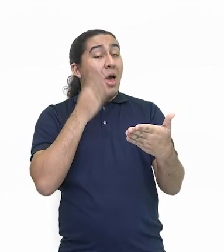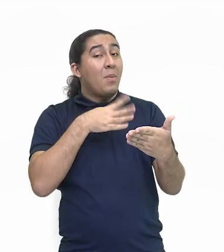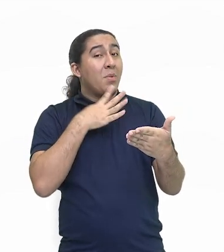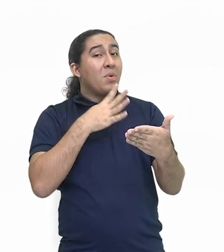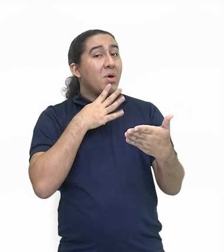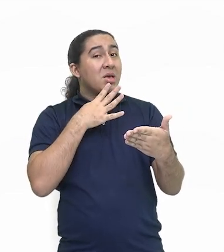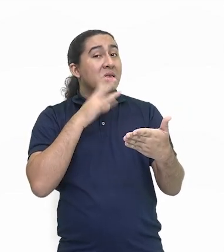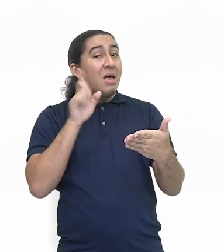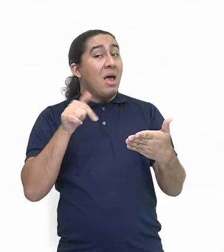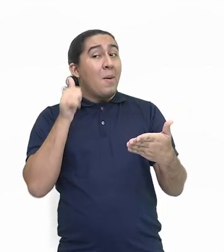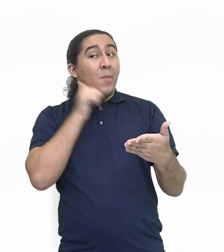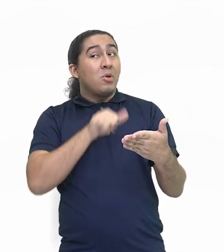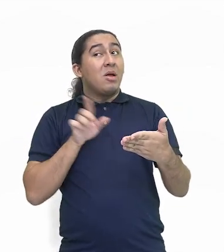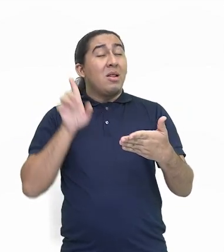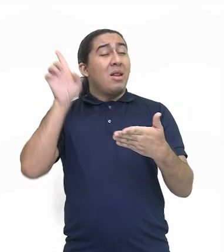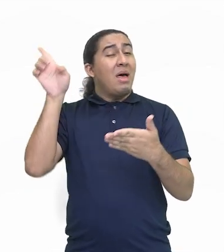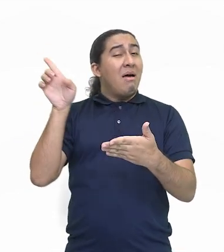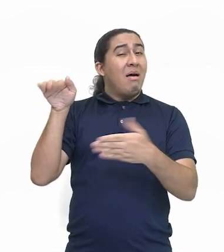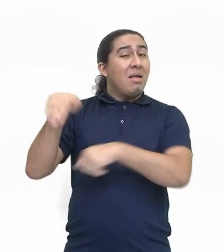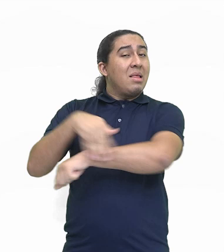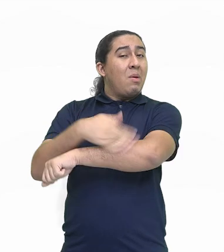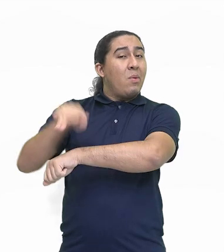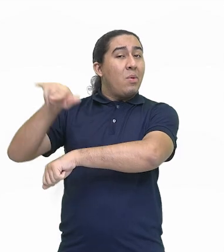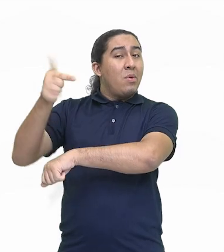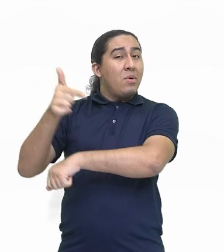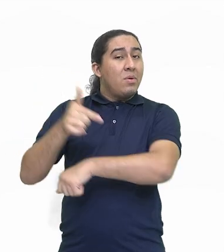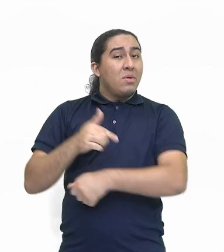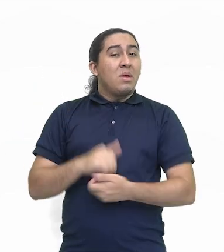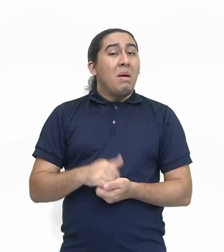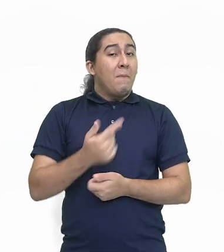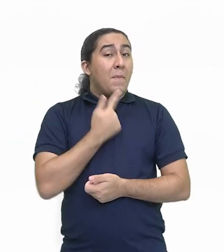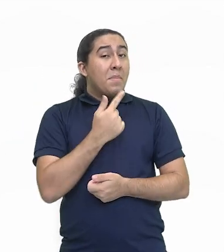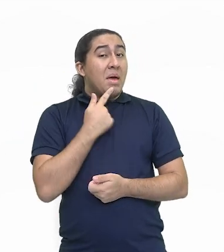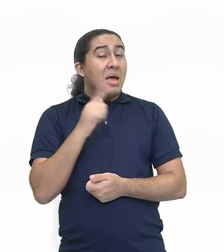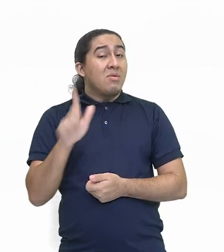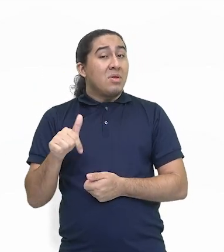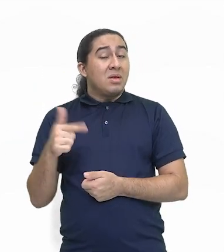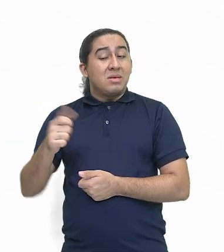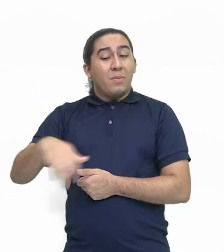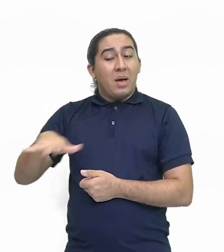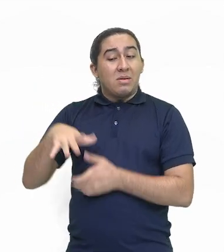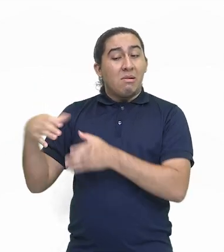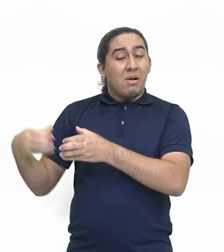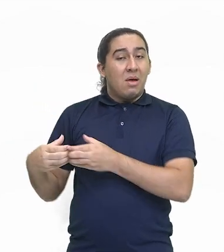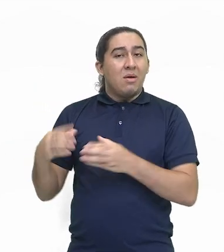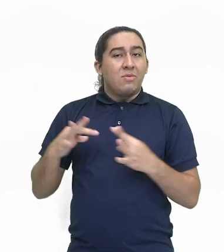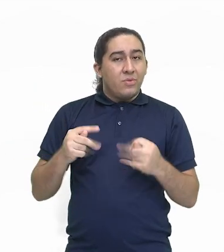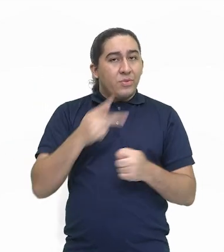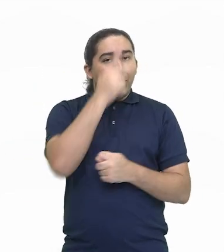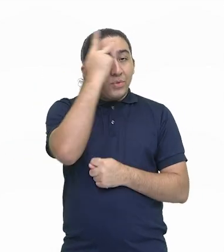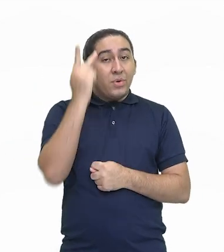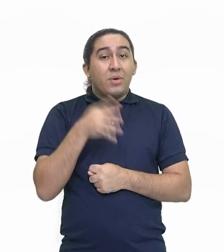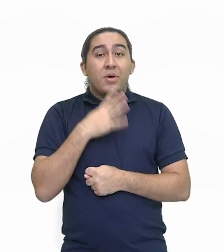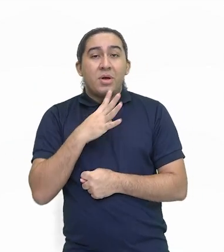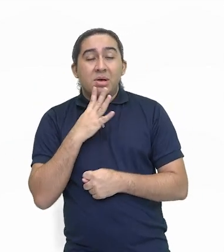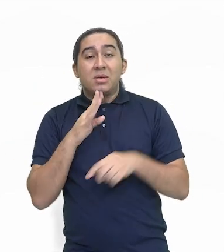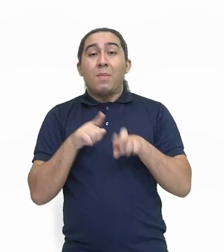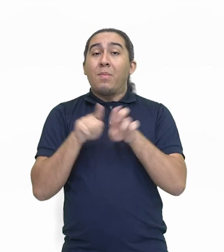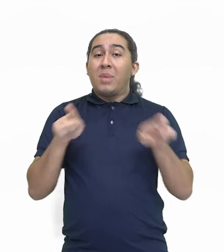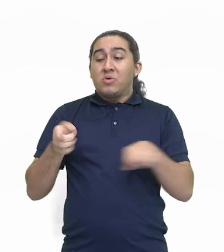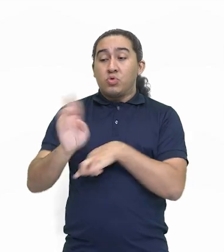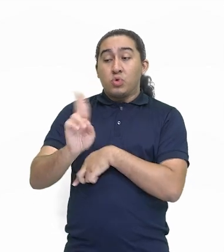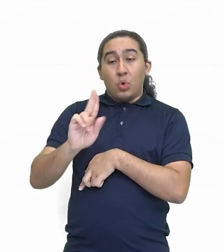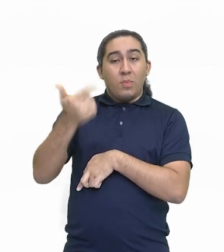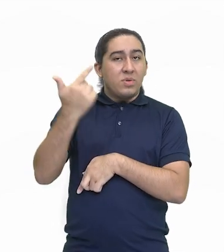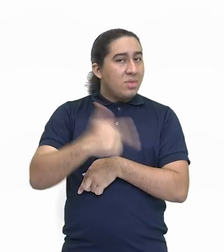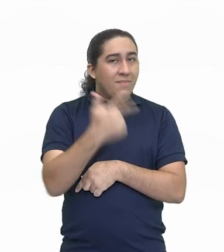da Dona Maria, que mora lá na esquina, né, perto daquele bar, então todo mundo vai saber. Mas a de escárnio é